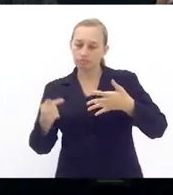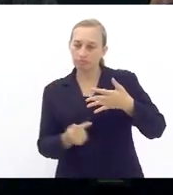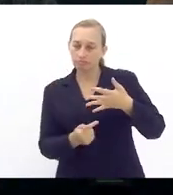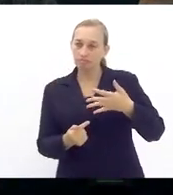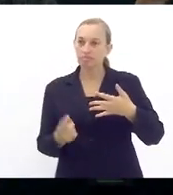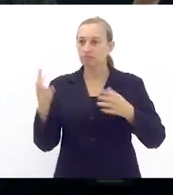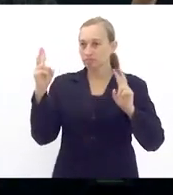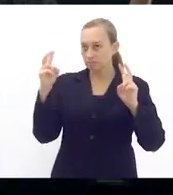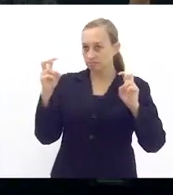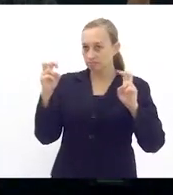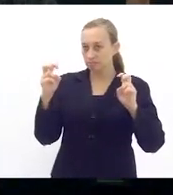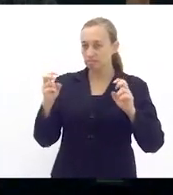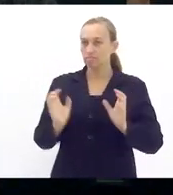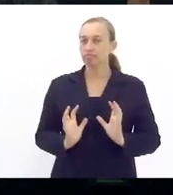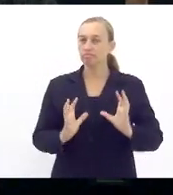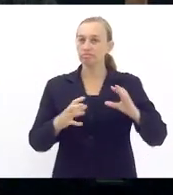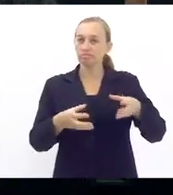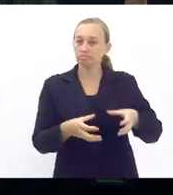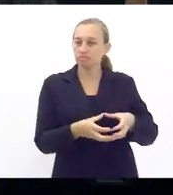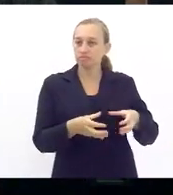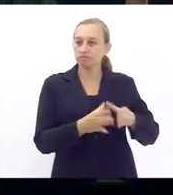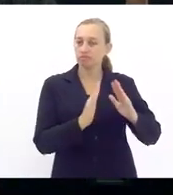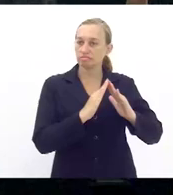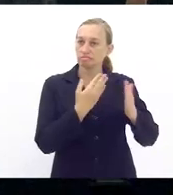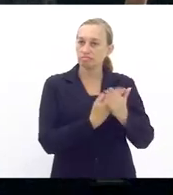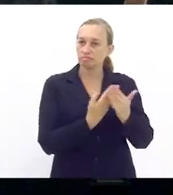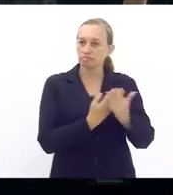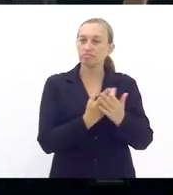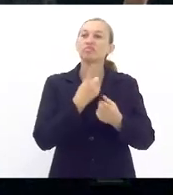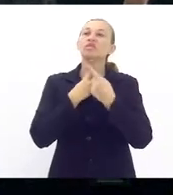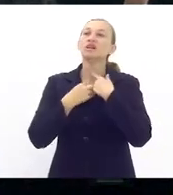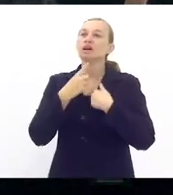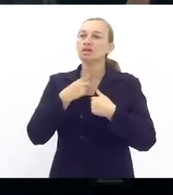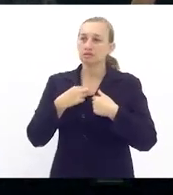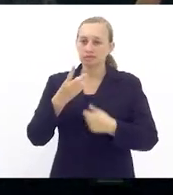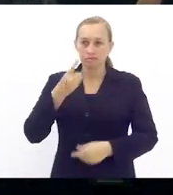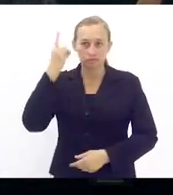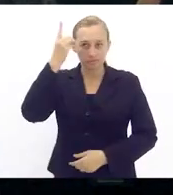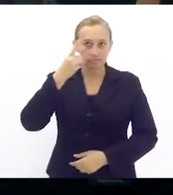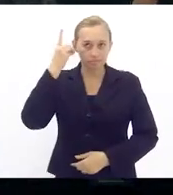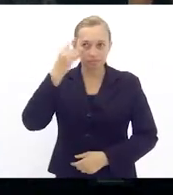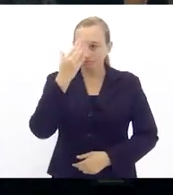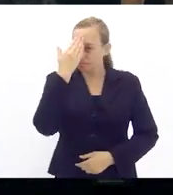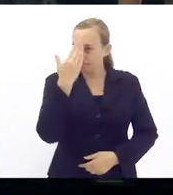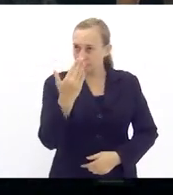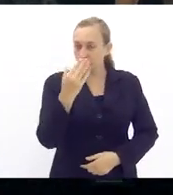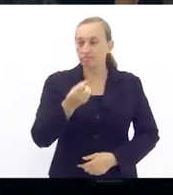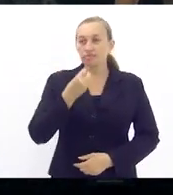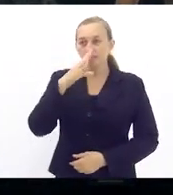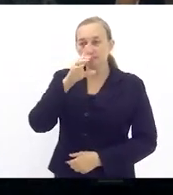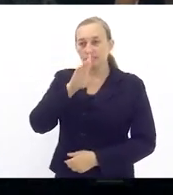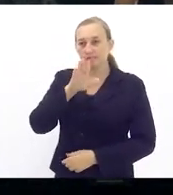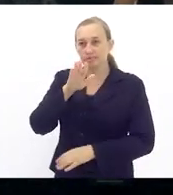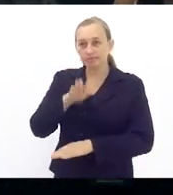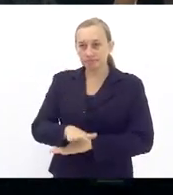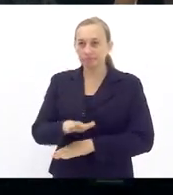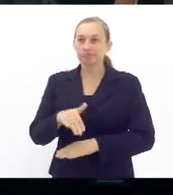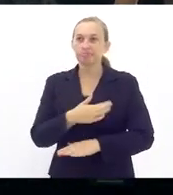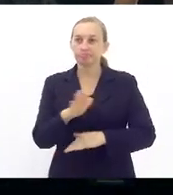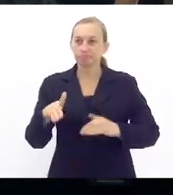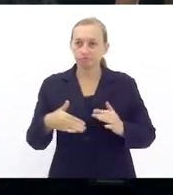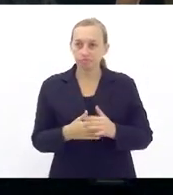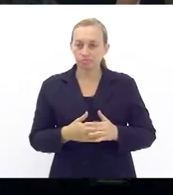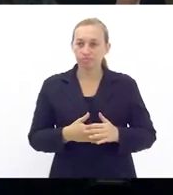que a comunidade escolar anseia deputada agradecer bom dia boa tarde a todos